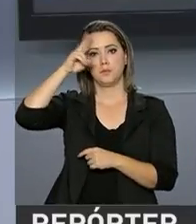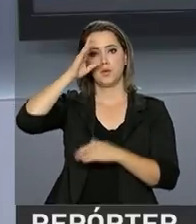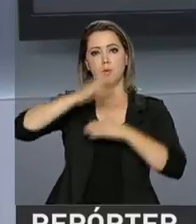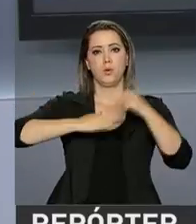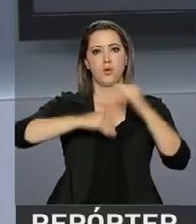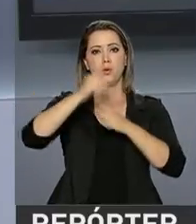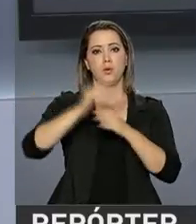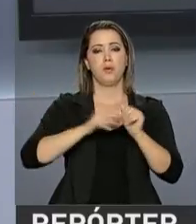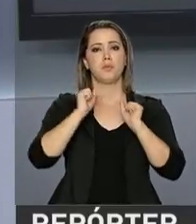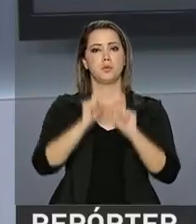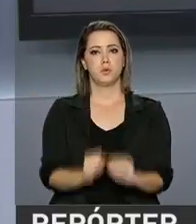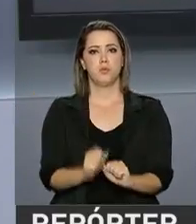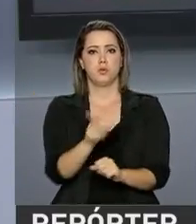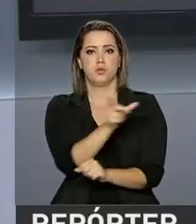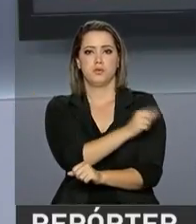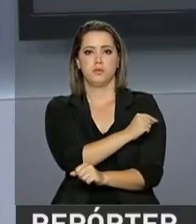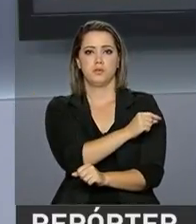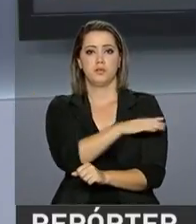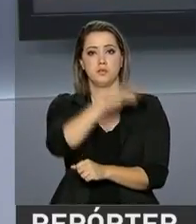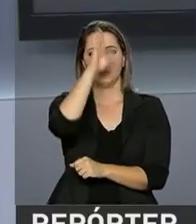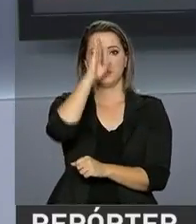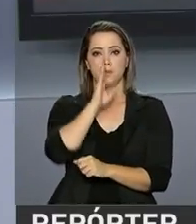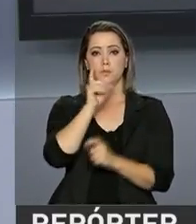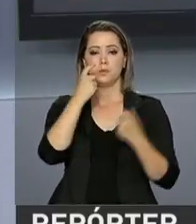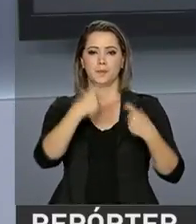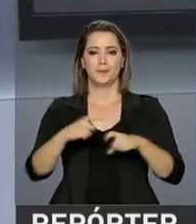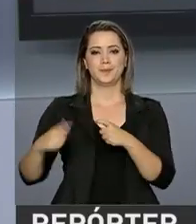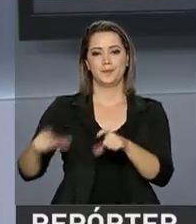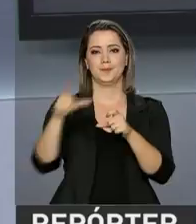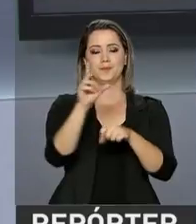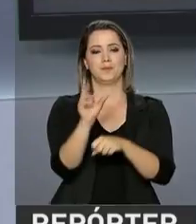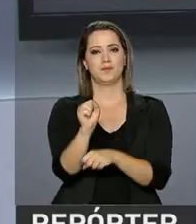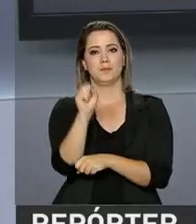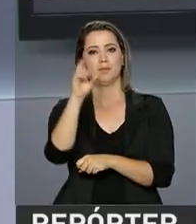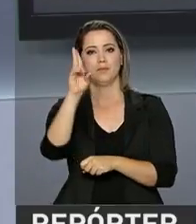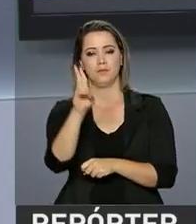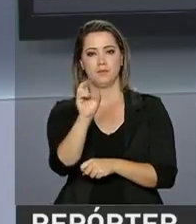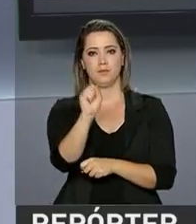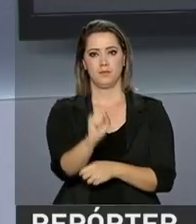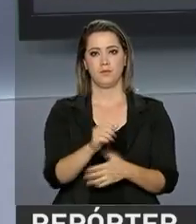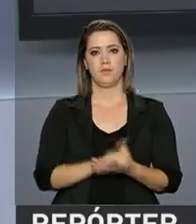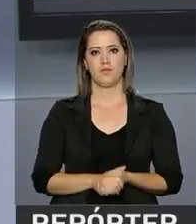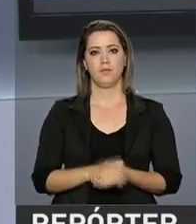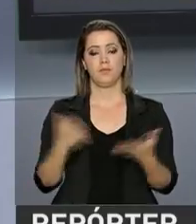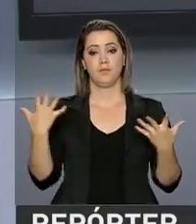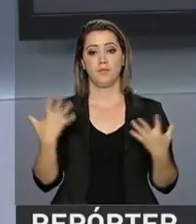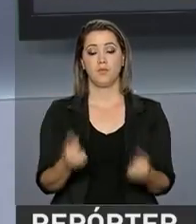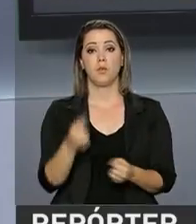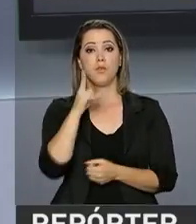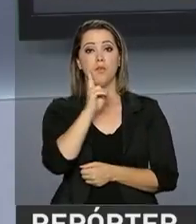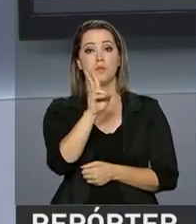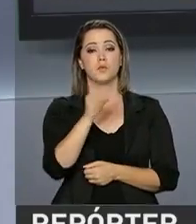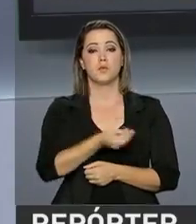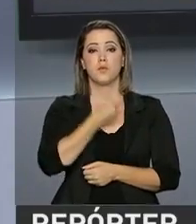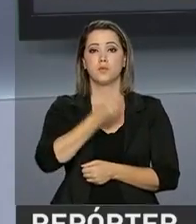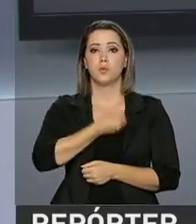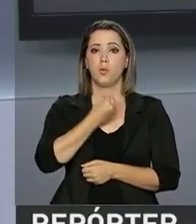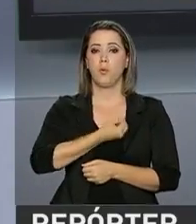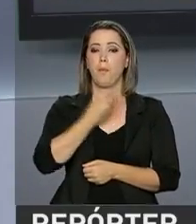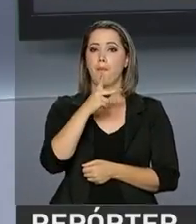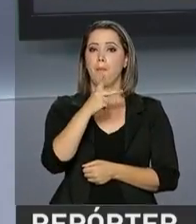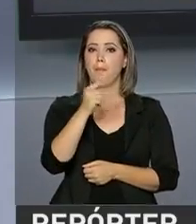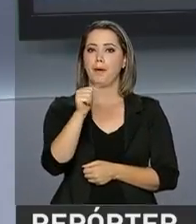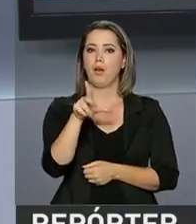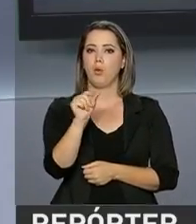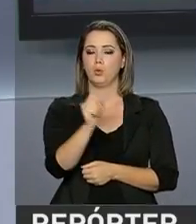qualquer pessoa vai poder tomar a vacina de graça nos postos de saúde do SUS sobre isso nós vamos conversar ao vivo